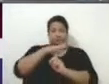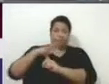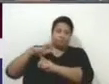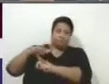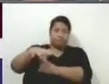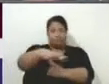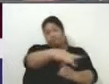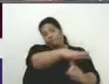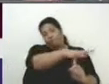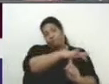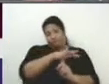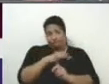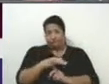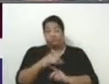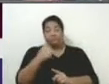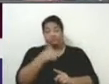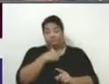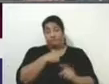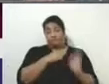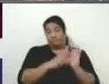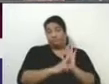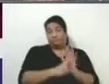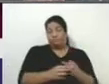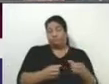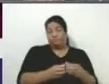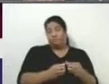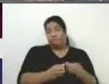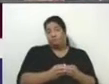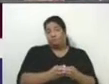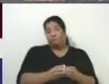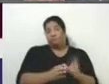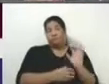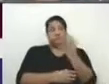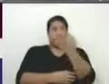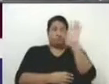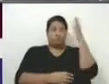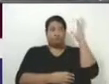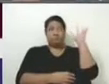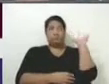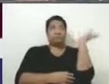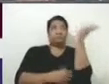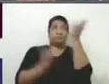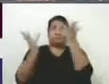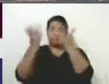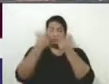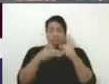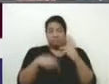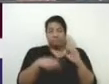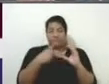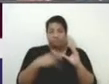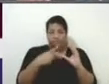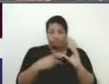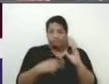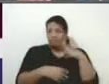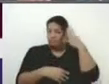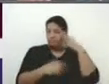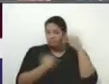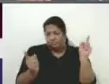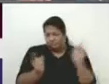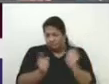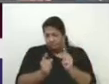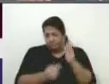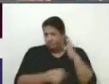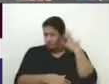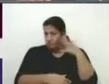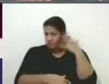a Comissão de Meio Ambiente da Câmara Municipal, tive a oportunidade de fazer uma mini palestrinha para eles, e também